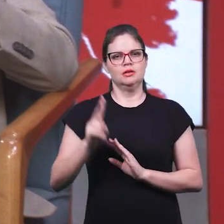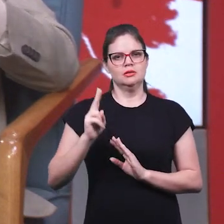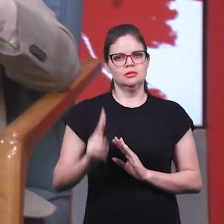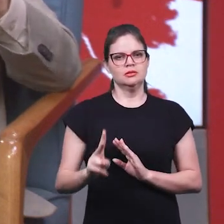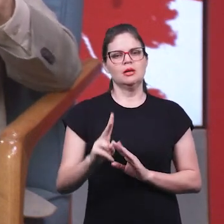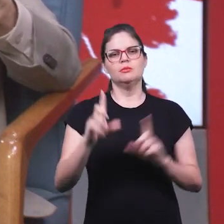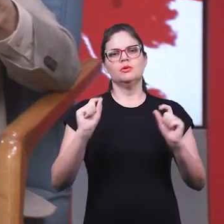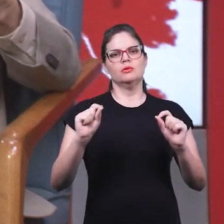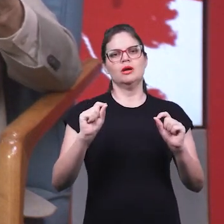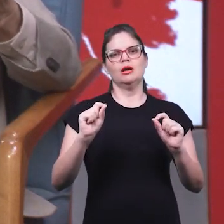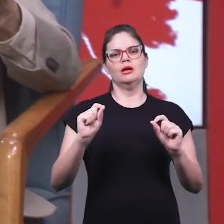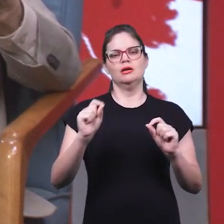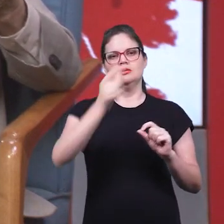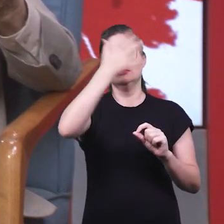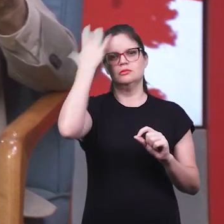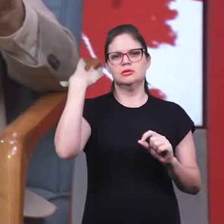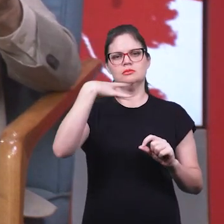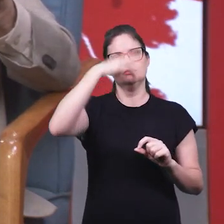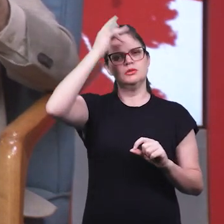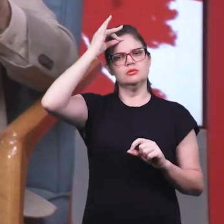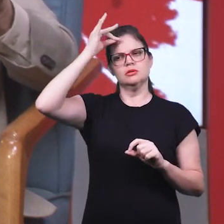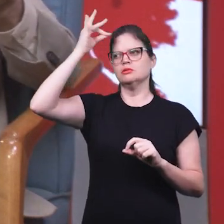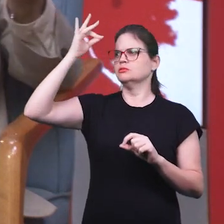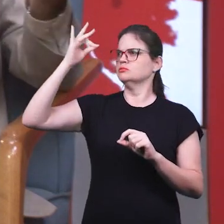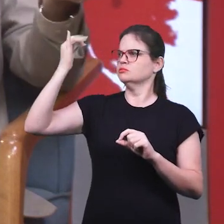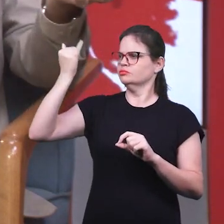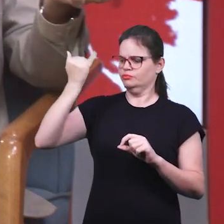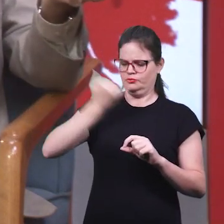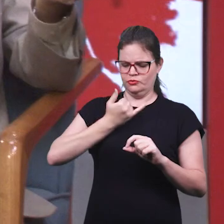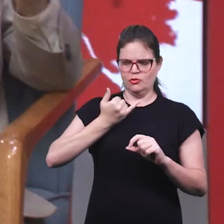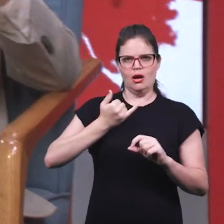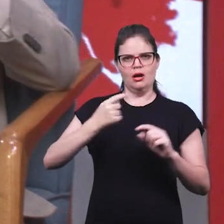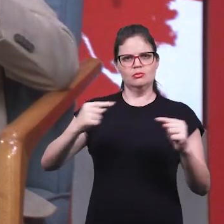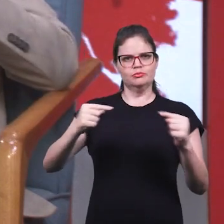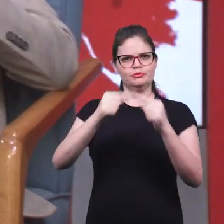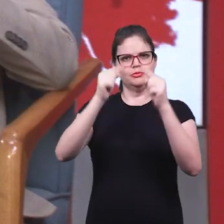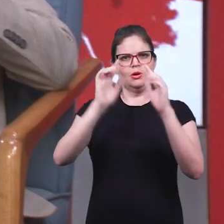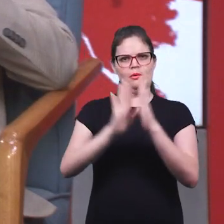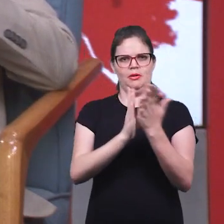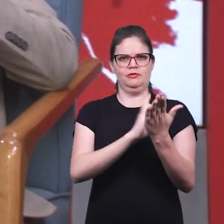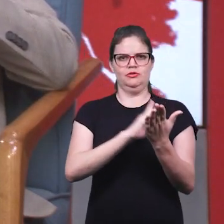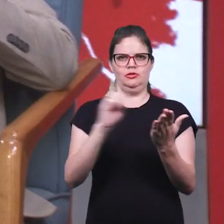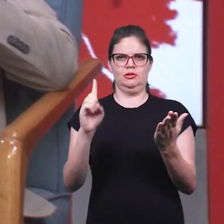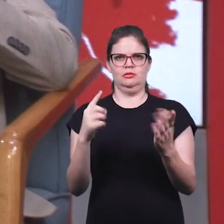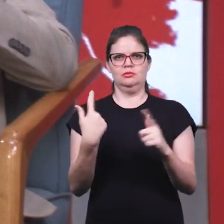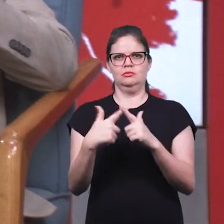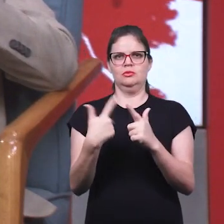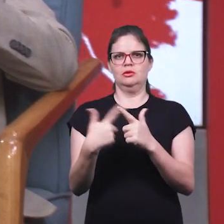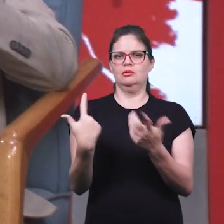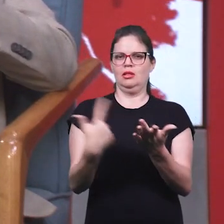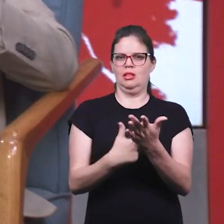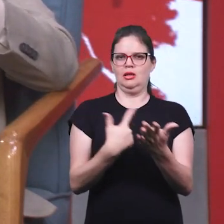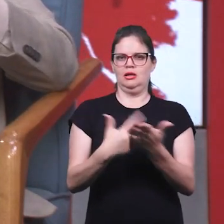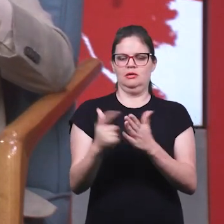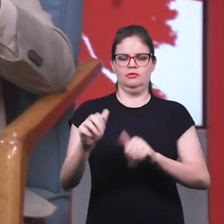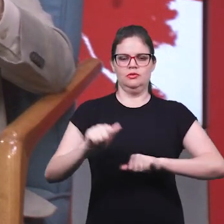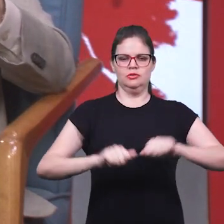limitação, deixar que o Espírito Santo faça isso de acordo com a palavra. O livro de Atos